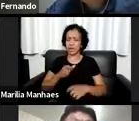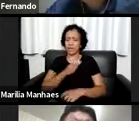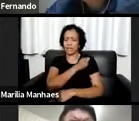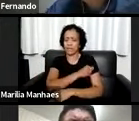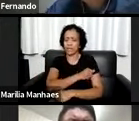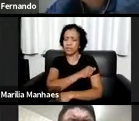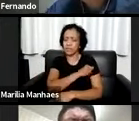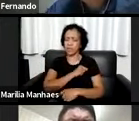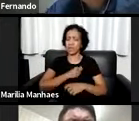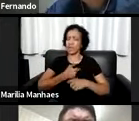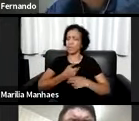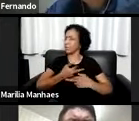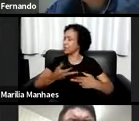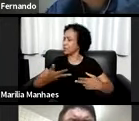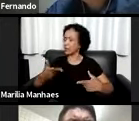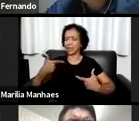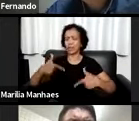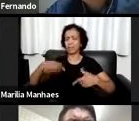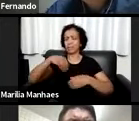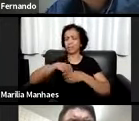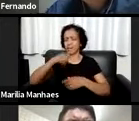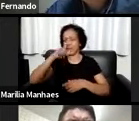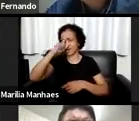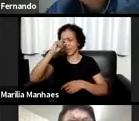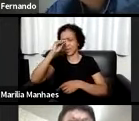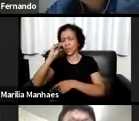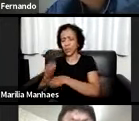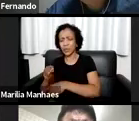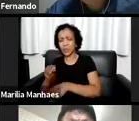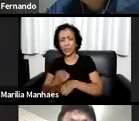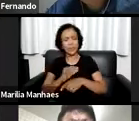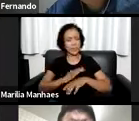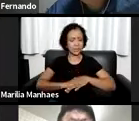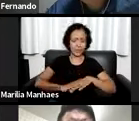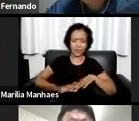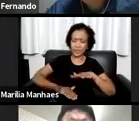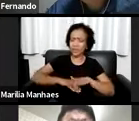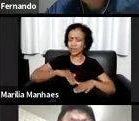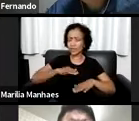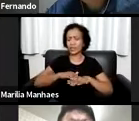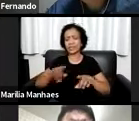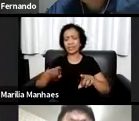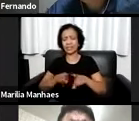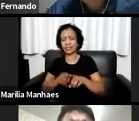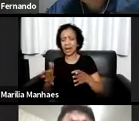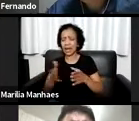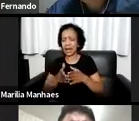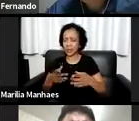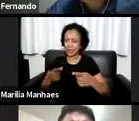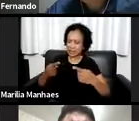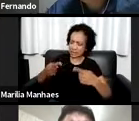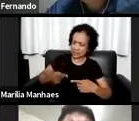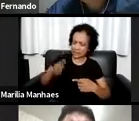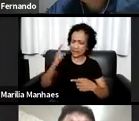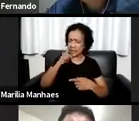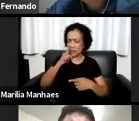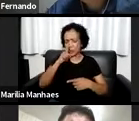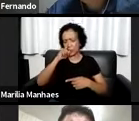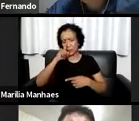dos enfermos, e tantas outras profissões que estão agora sendo confrontadas com esse perigo: